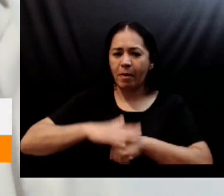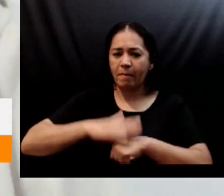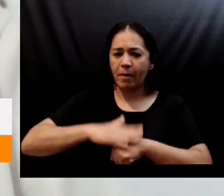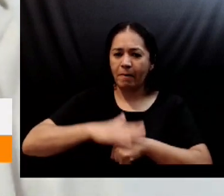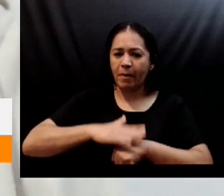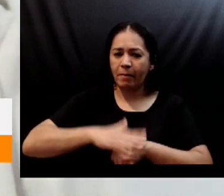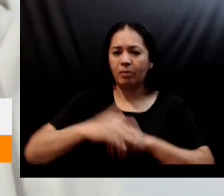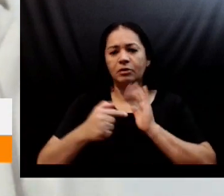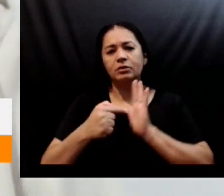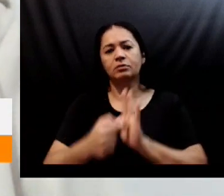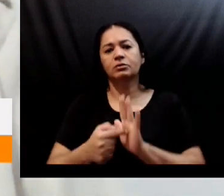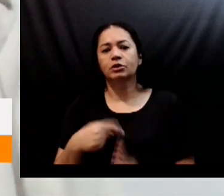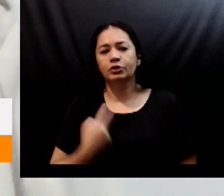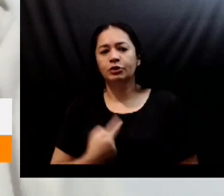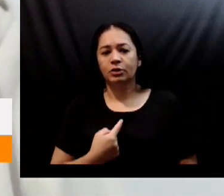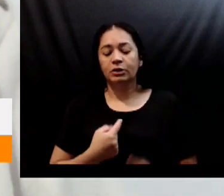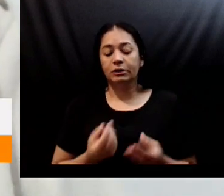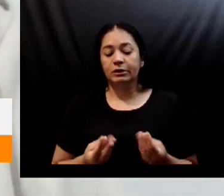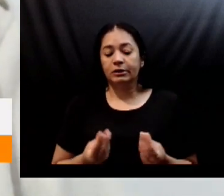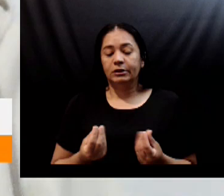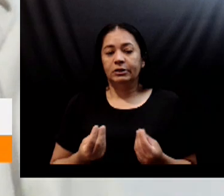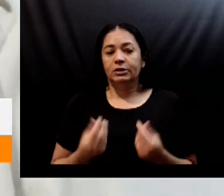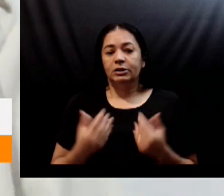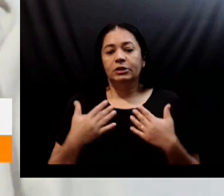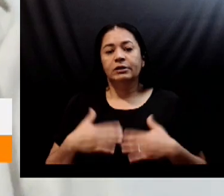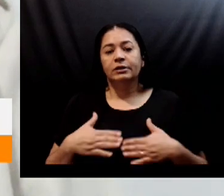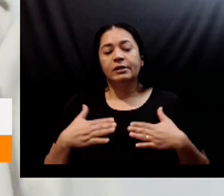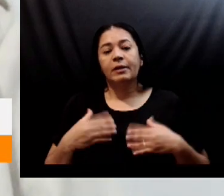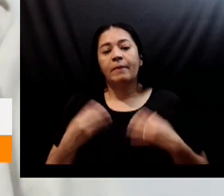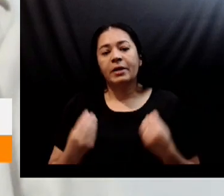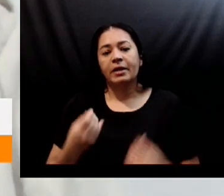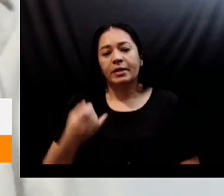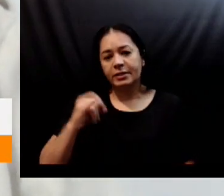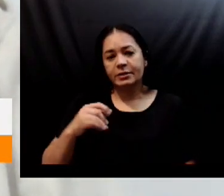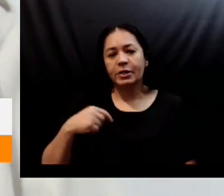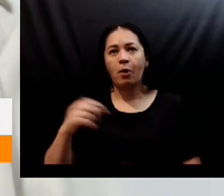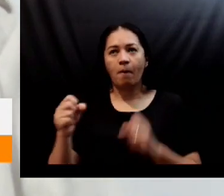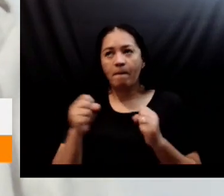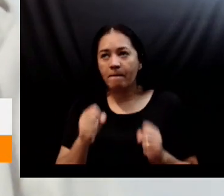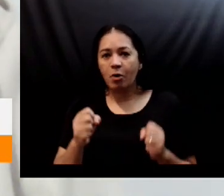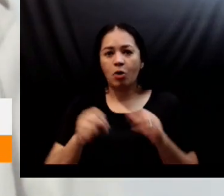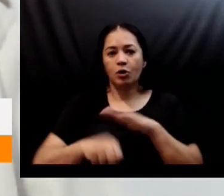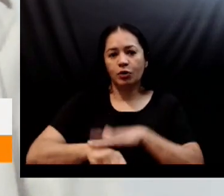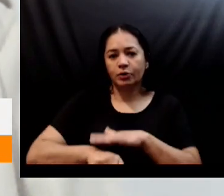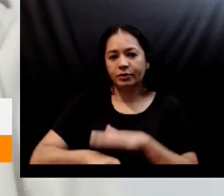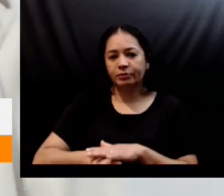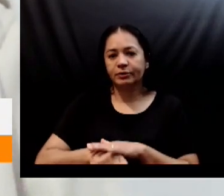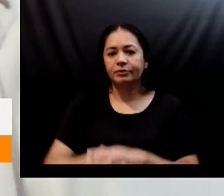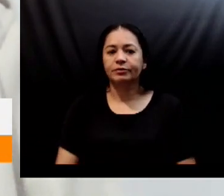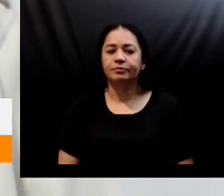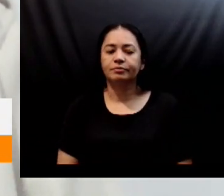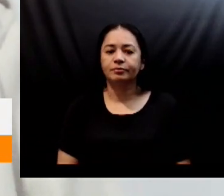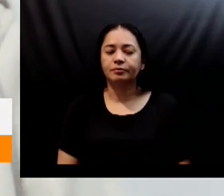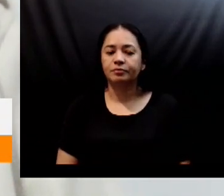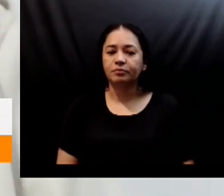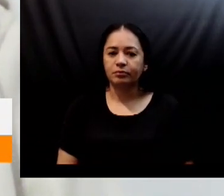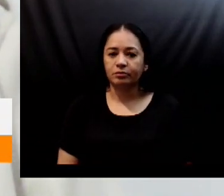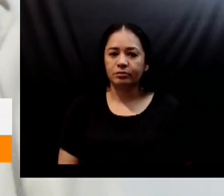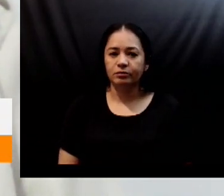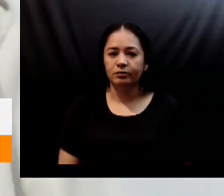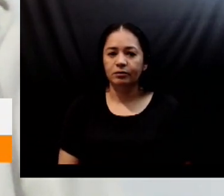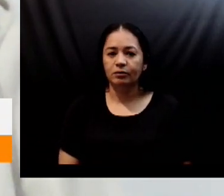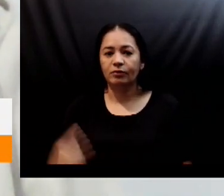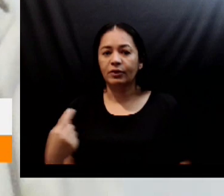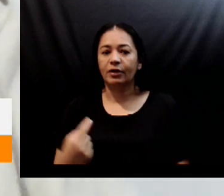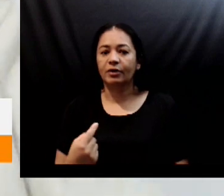nesse limbo, né? Descansar para quê? Se eu posso produzir, se eu posso obter conhecimento. A gente pega, fala, eu vou deitar